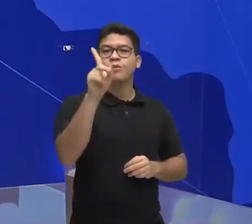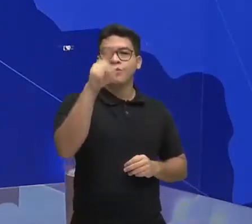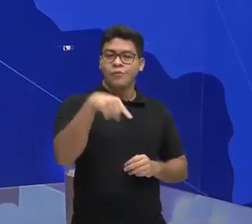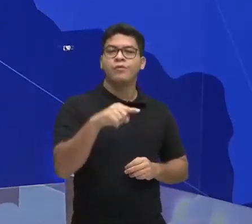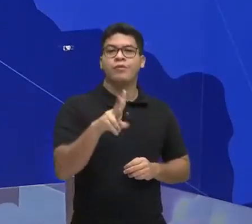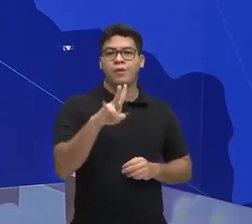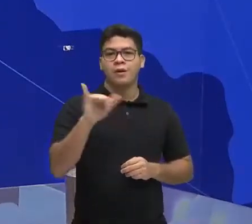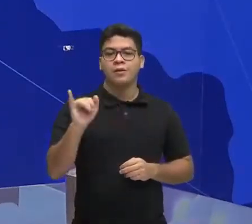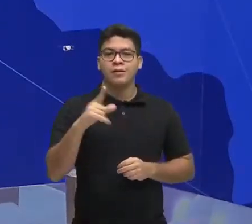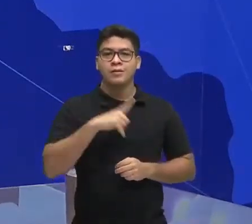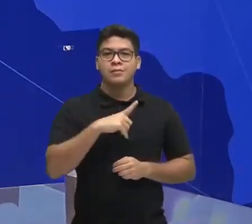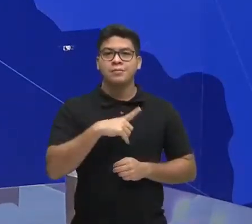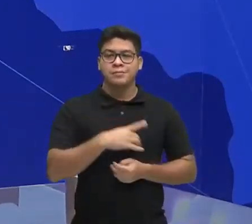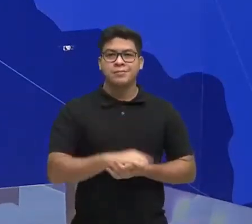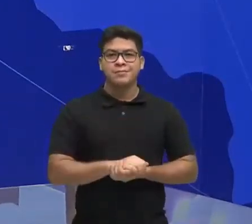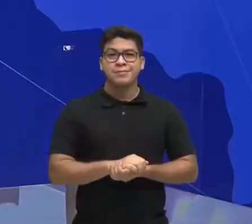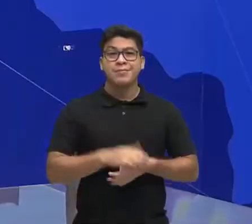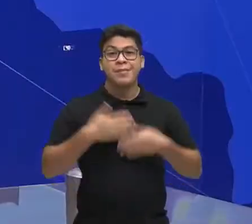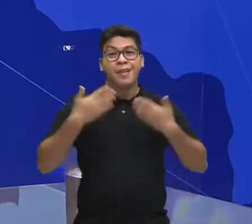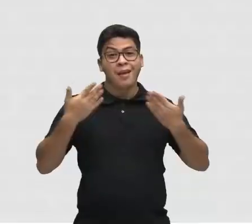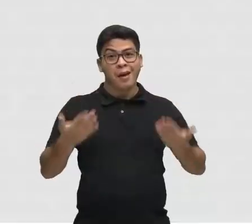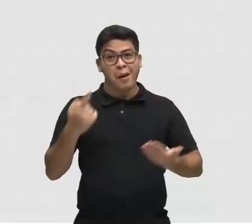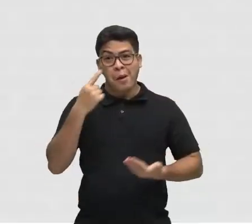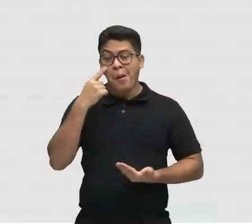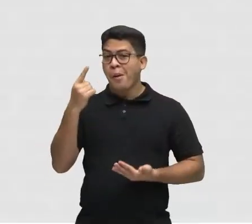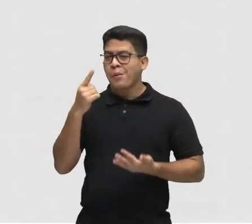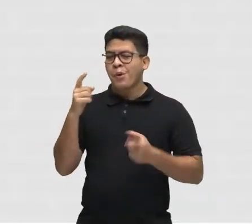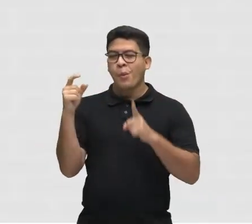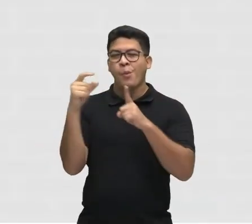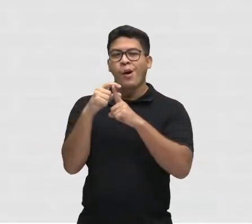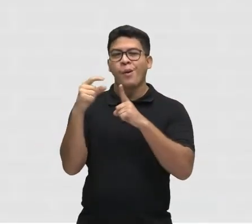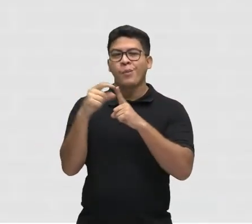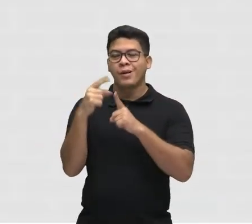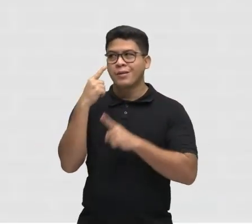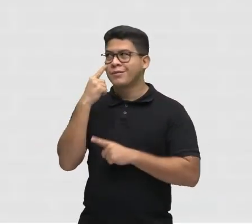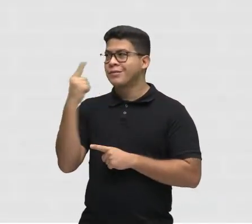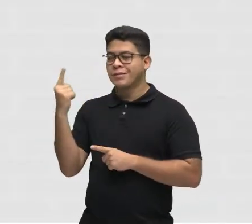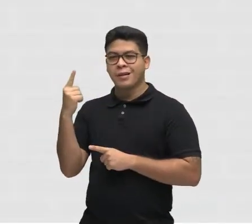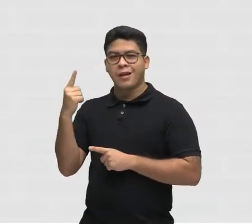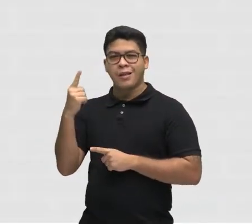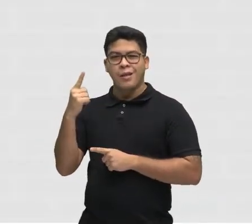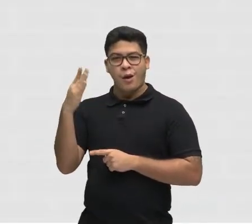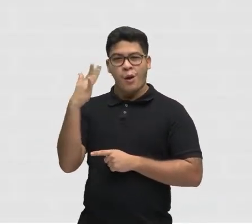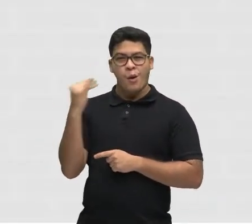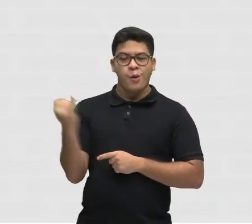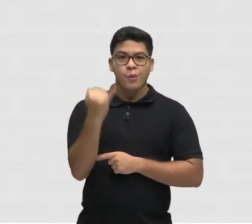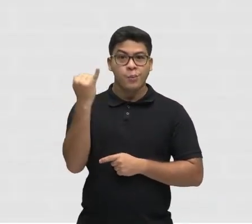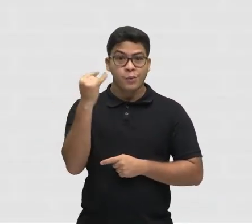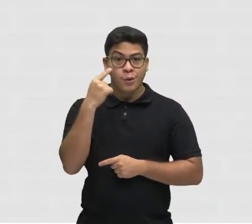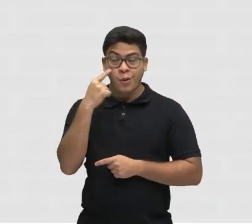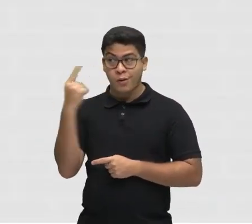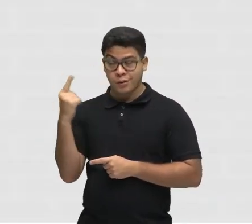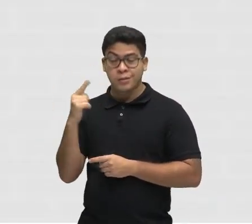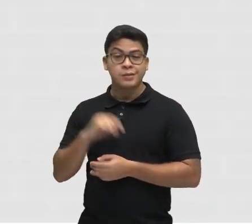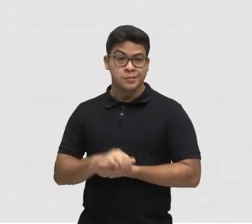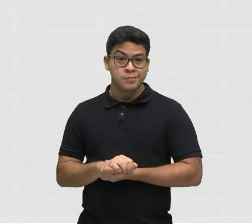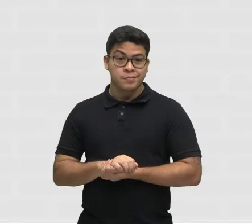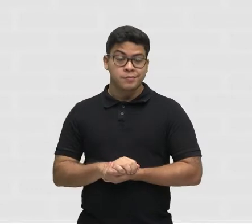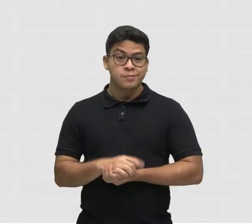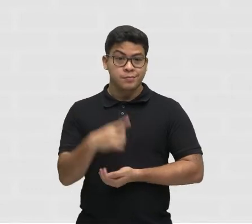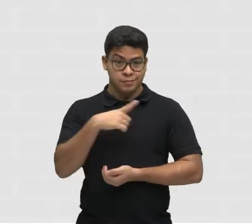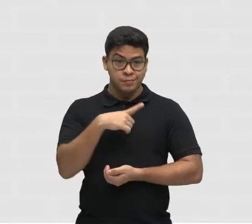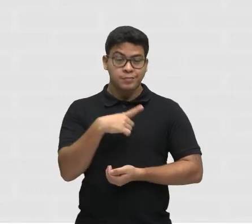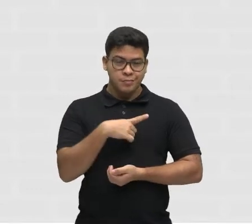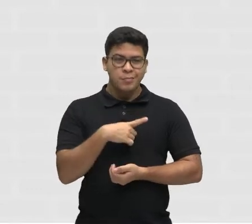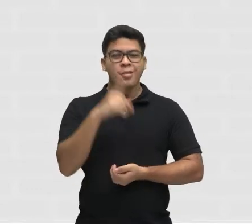Ok? Vamos deixando aí para vocês algumas palavras-chave que são importantes aqui nessa discussão também. A gente vai falar de